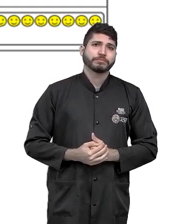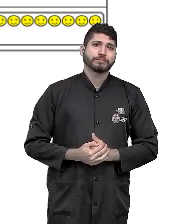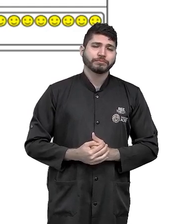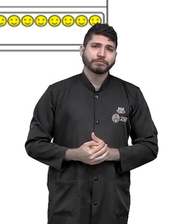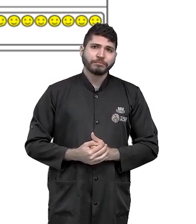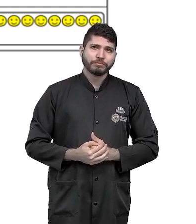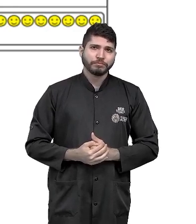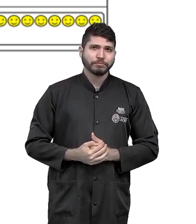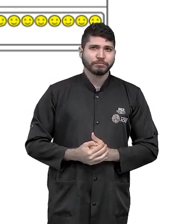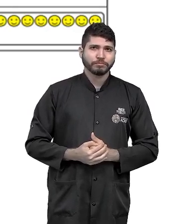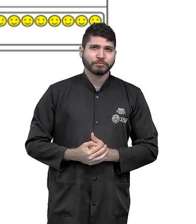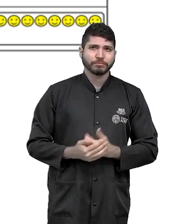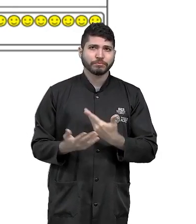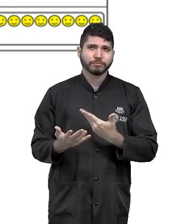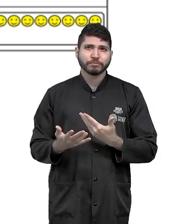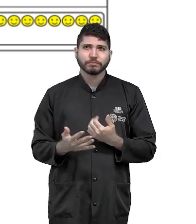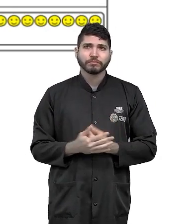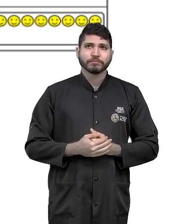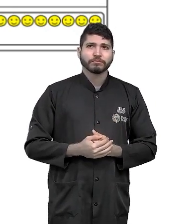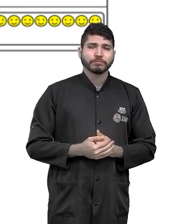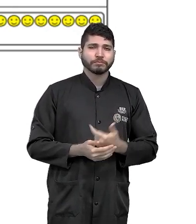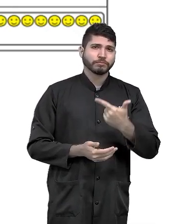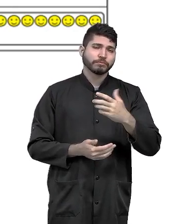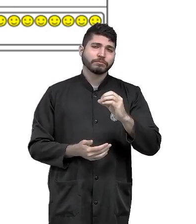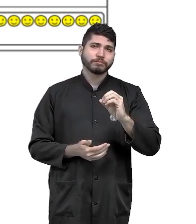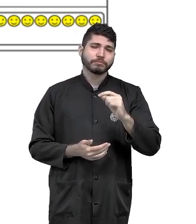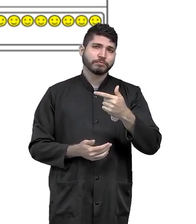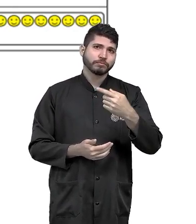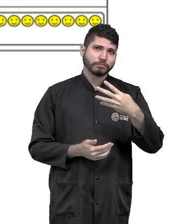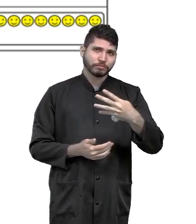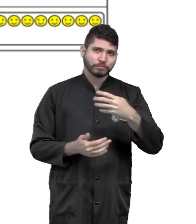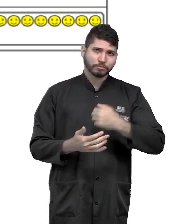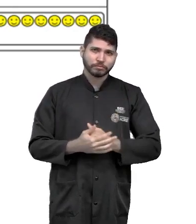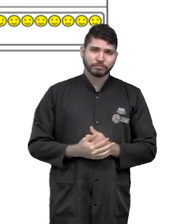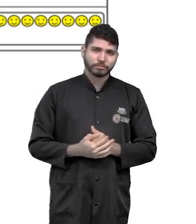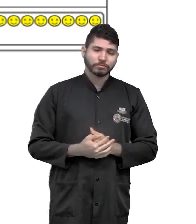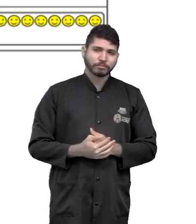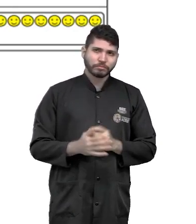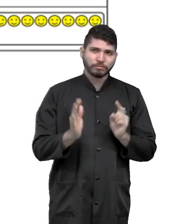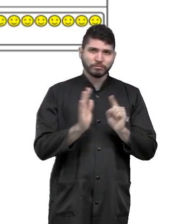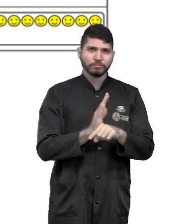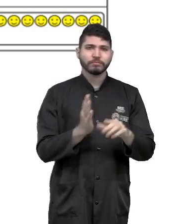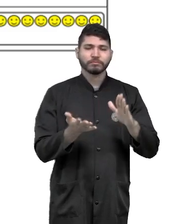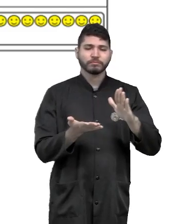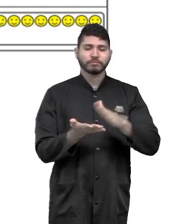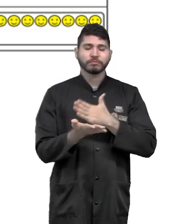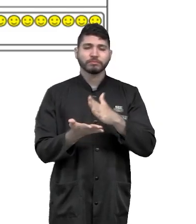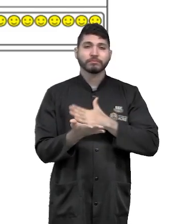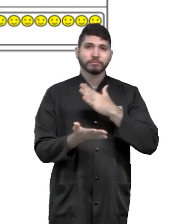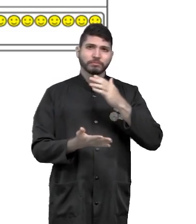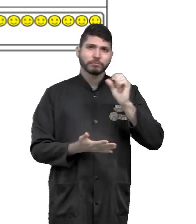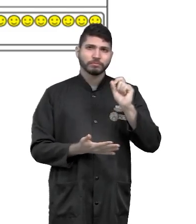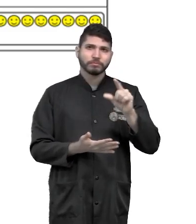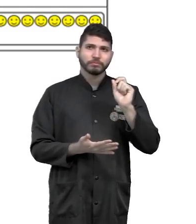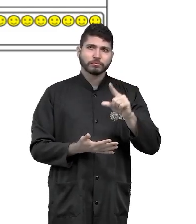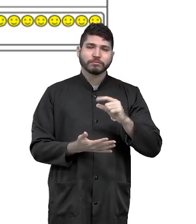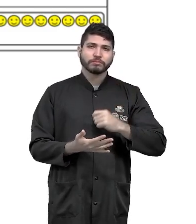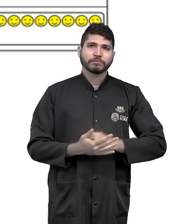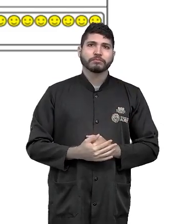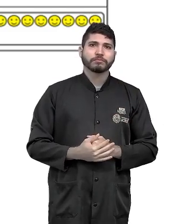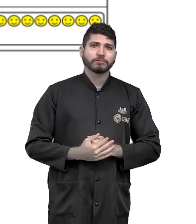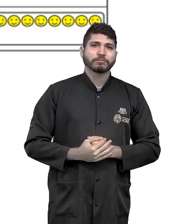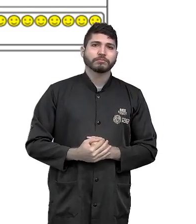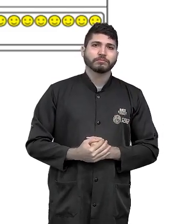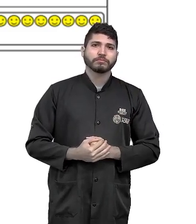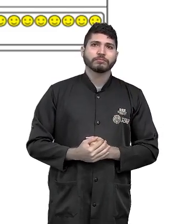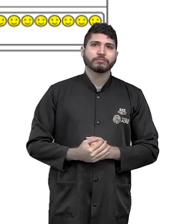com essa questão em 2024, tá bom? Questão 142, a prova azul. Ok, pessoal? Vamos lá, vamos verificar como é que funciona essa